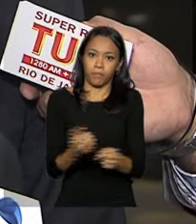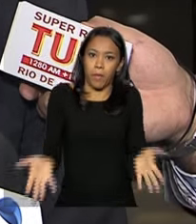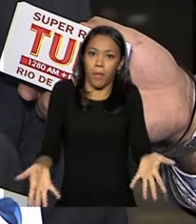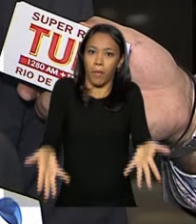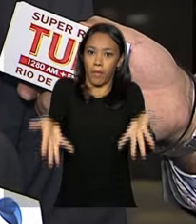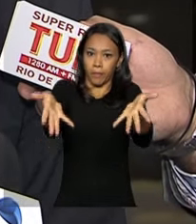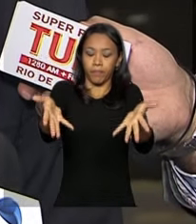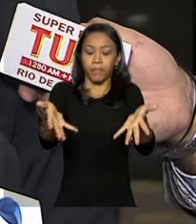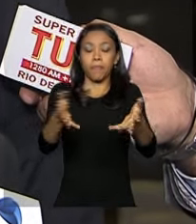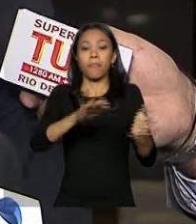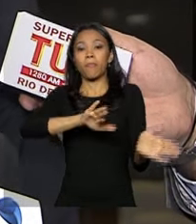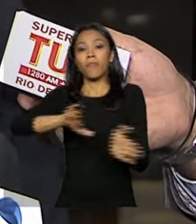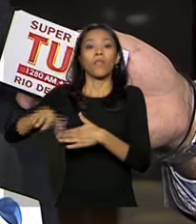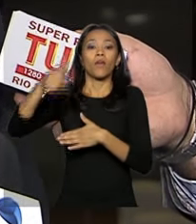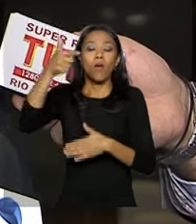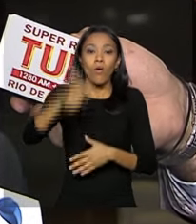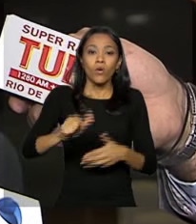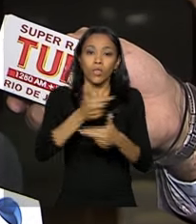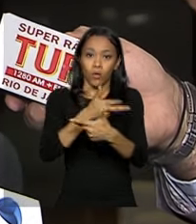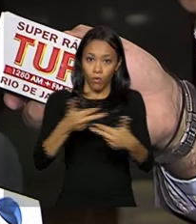eu destacaria ainda